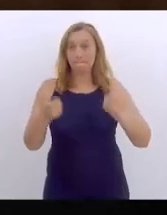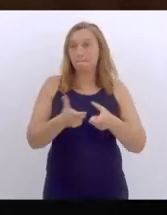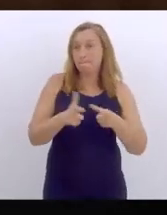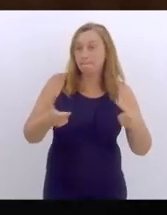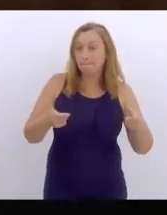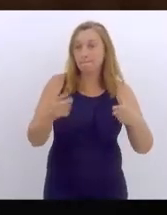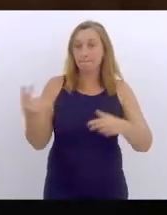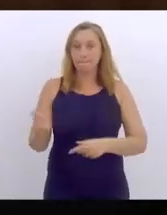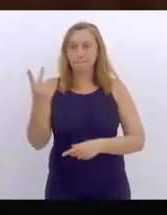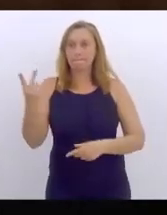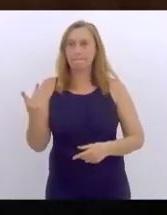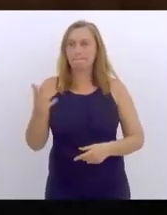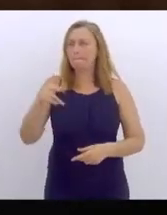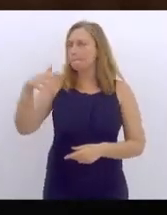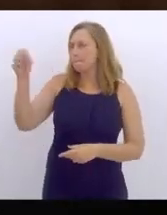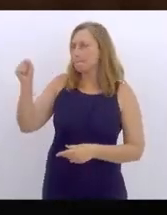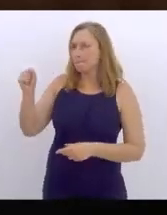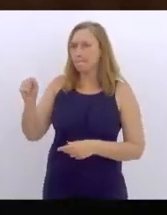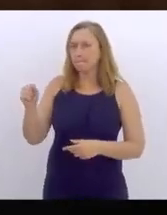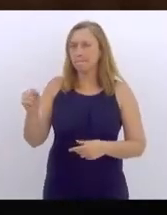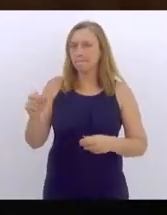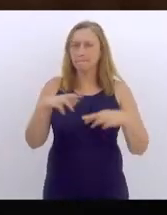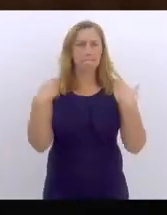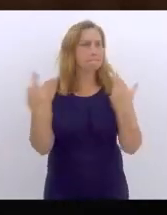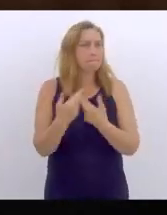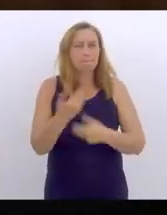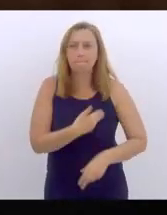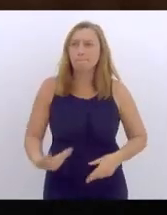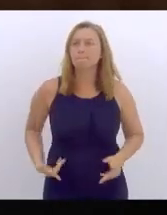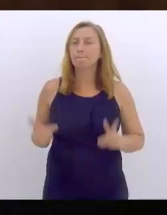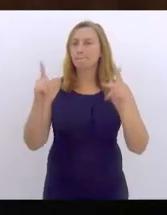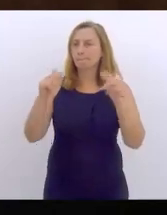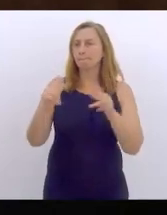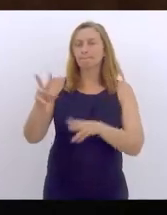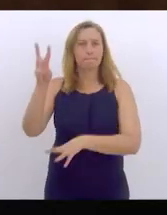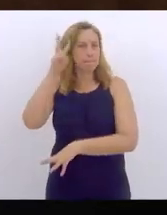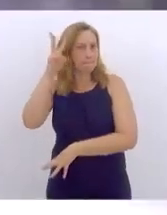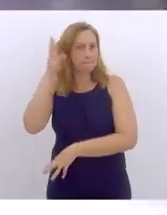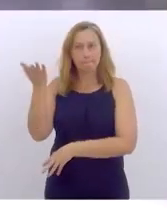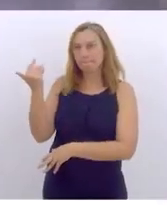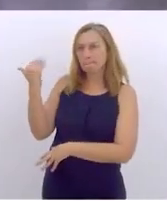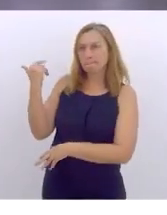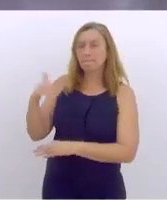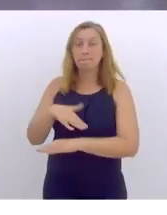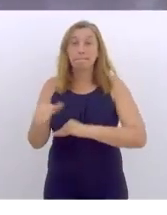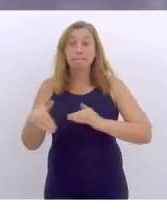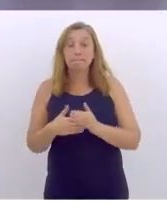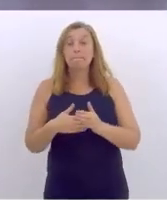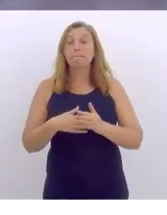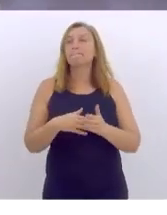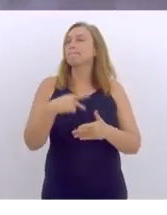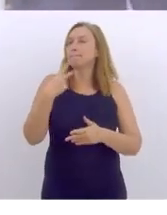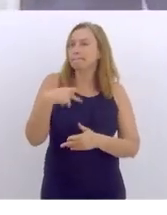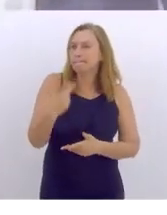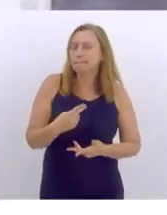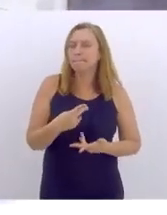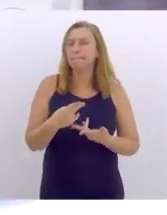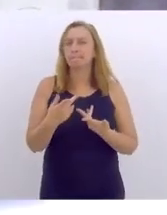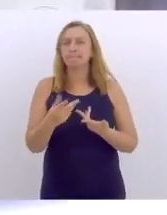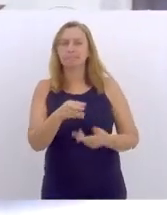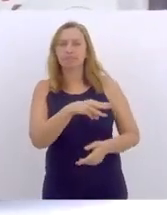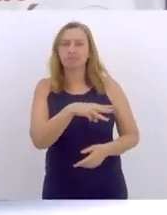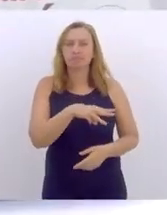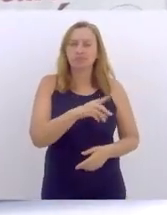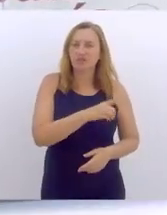mérito. Nunca teve uma audiência pública como aquela que a gente teve terça-feira passada. Todas as torcidas falaram. A